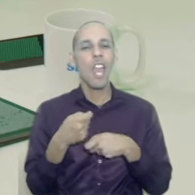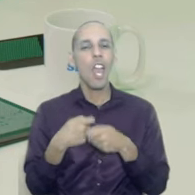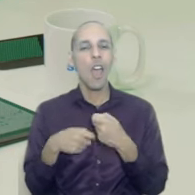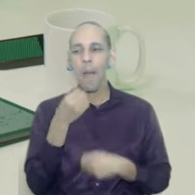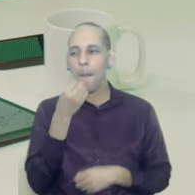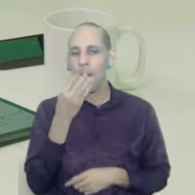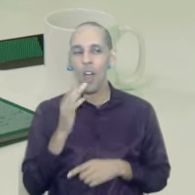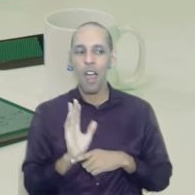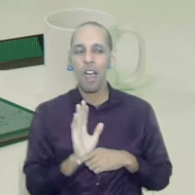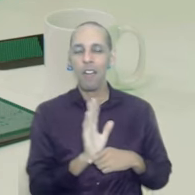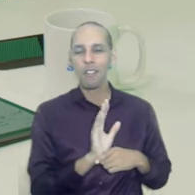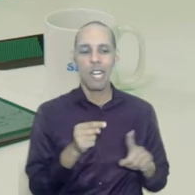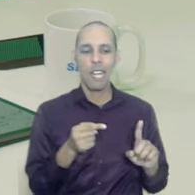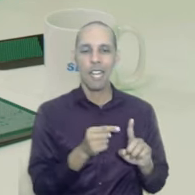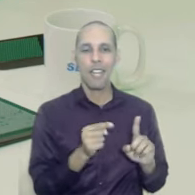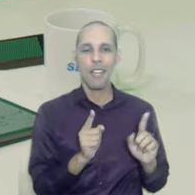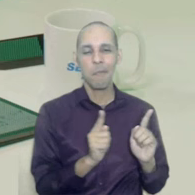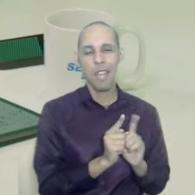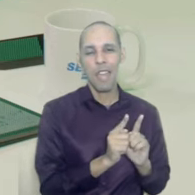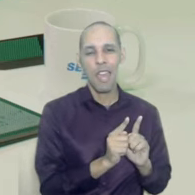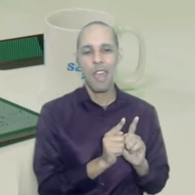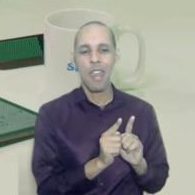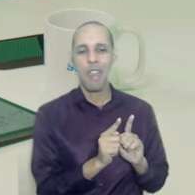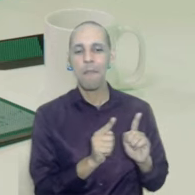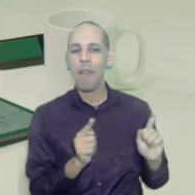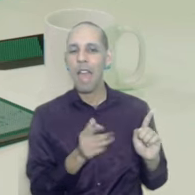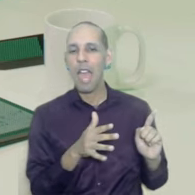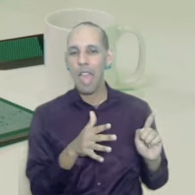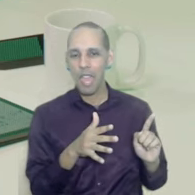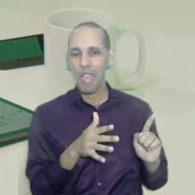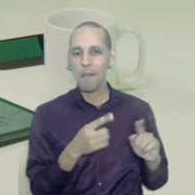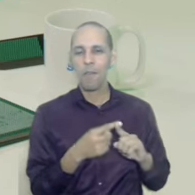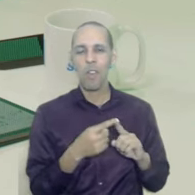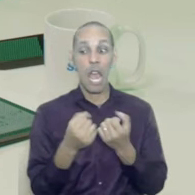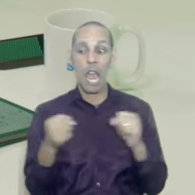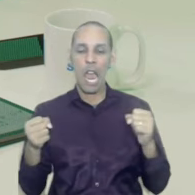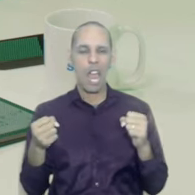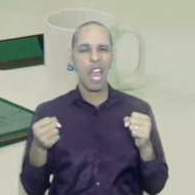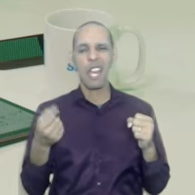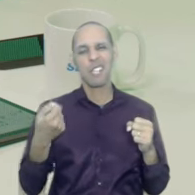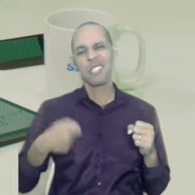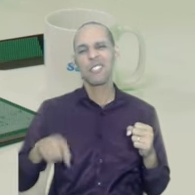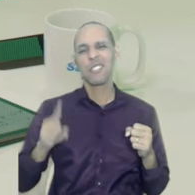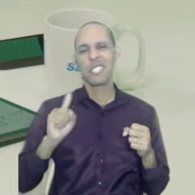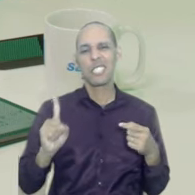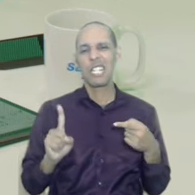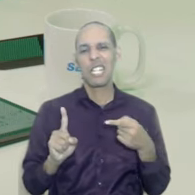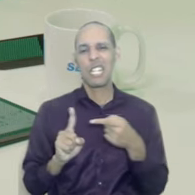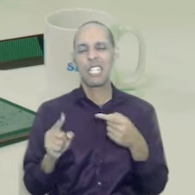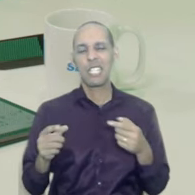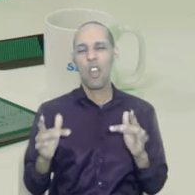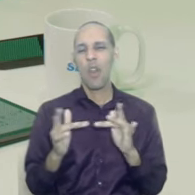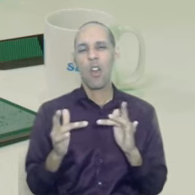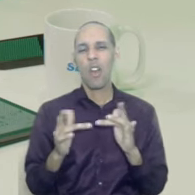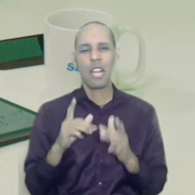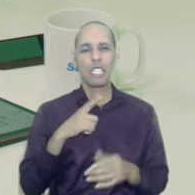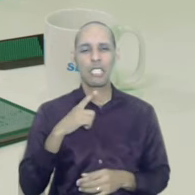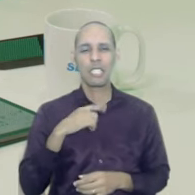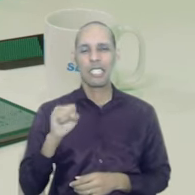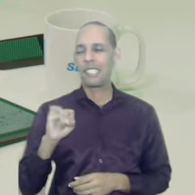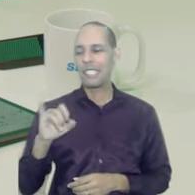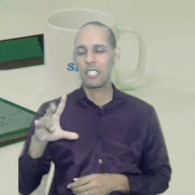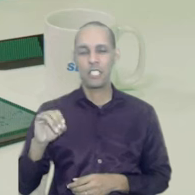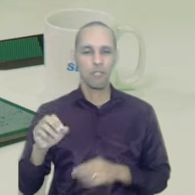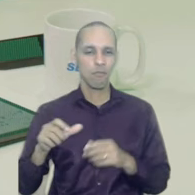pequeno e médio né porque o grande tem contato com a com com a trade de exportação ele tem silo tal